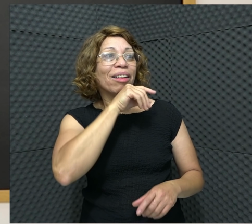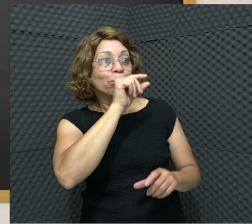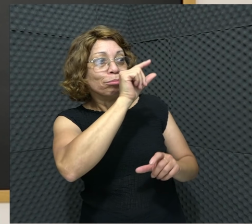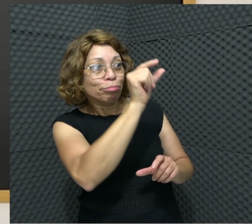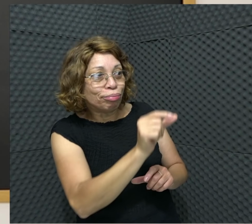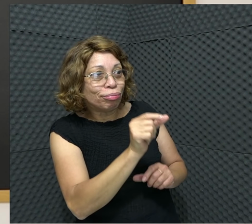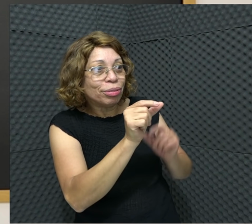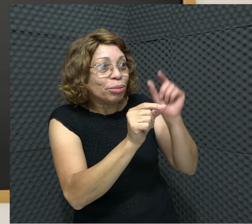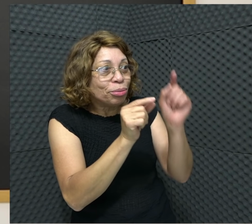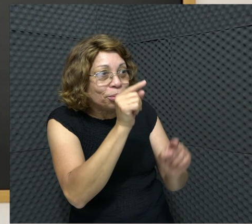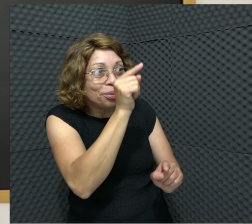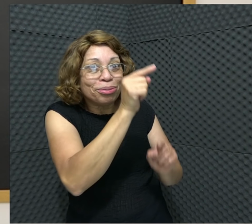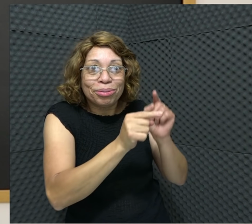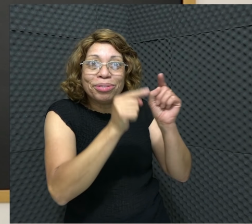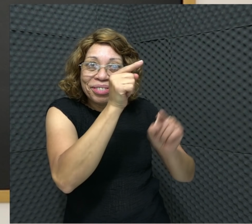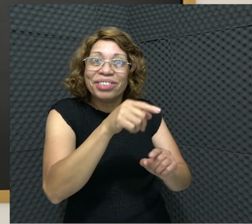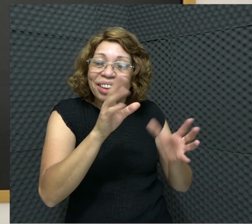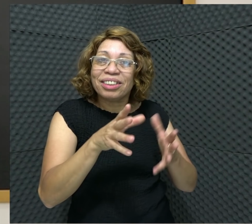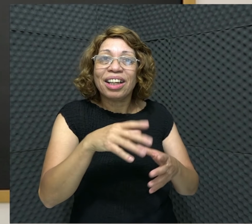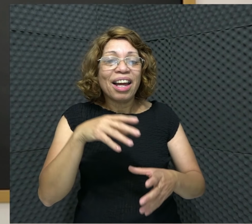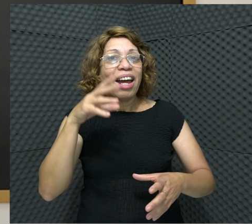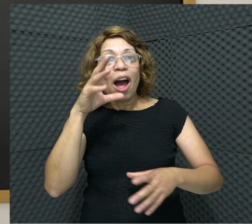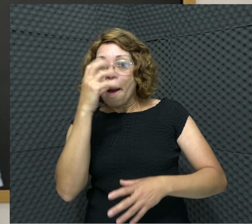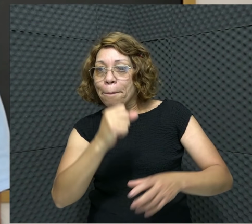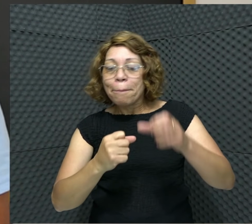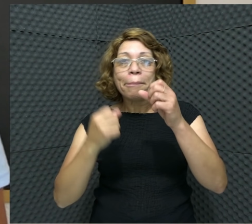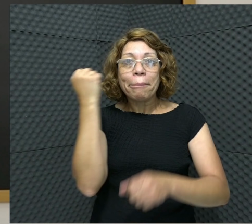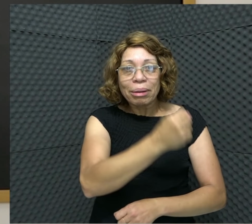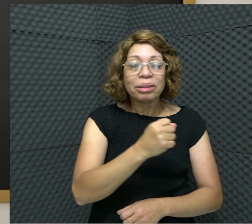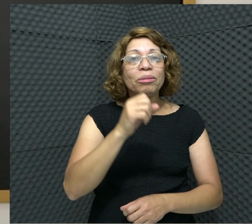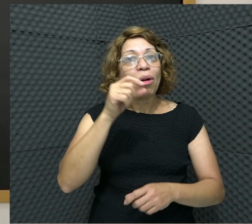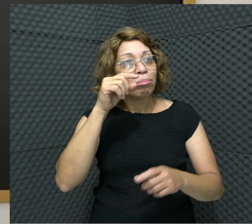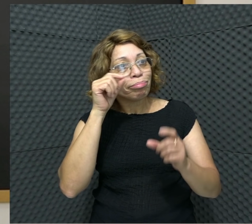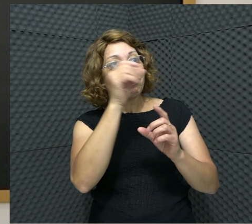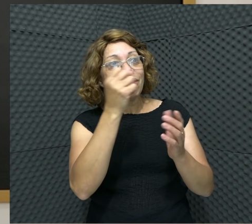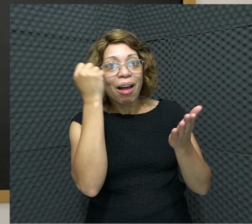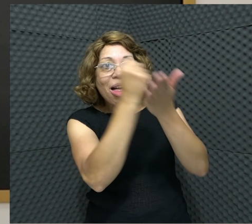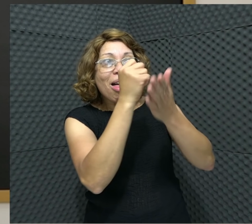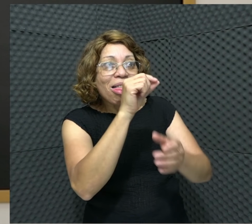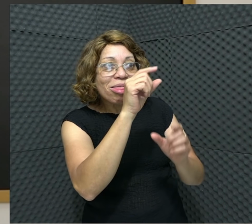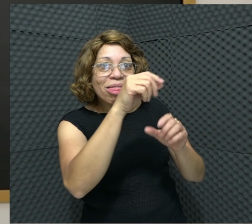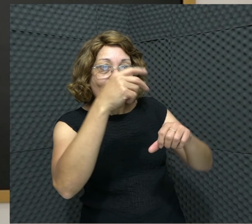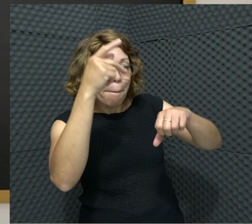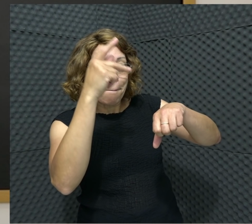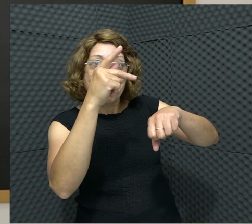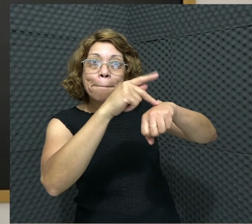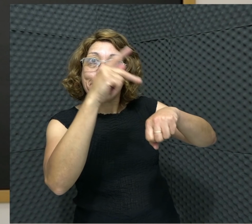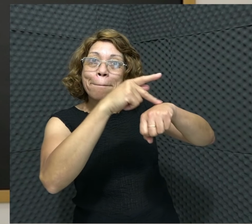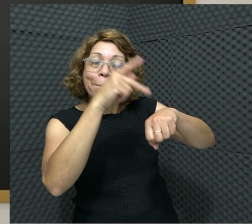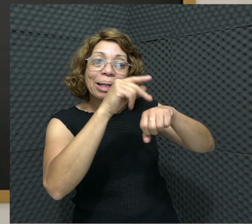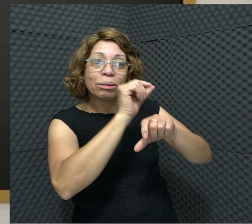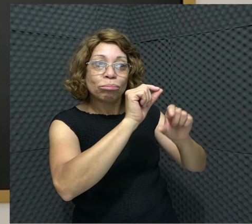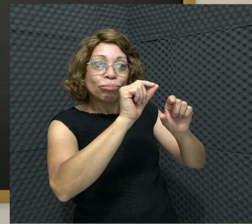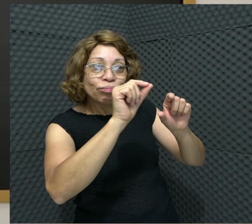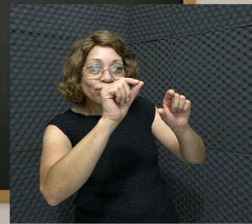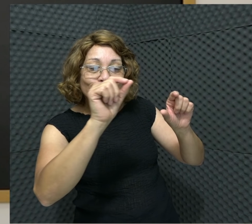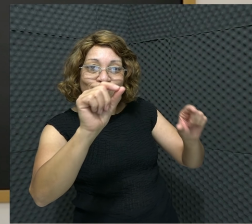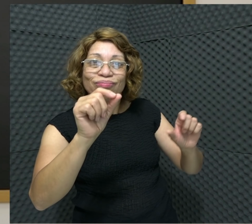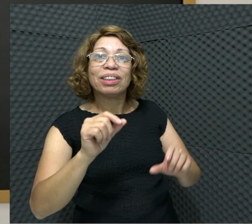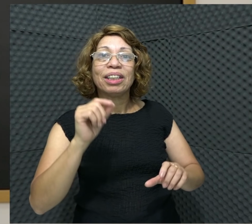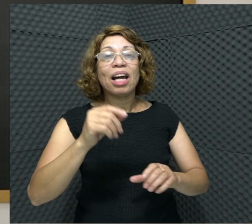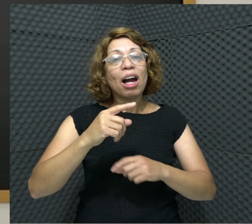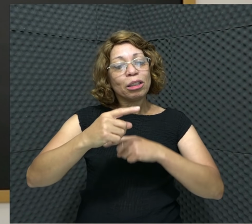animais, matamos, né? E assim eles iam fazendo essas marcações. E no decorrer